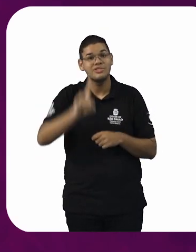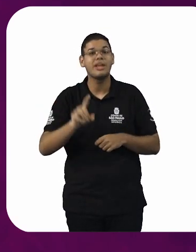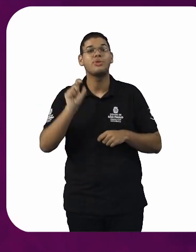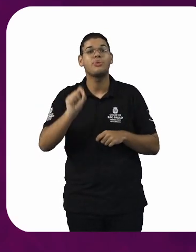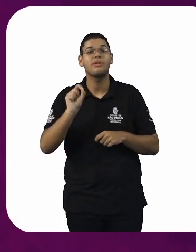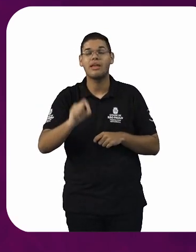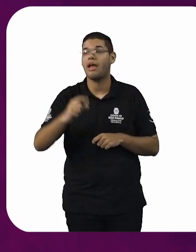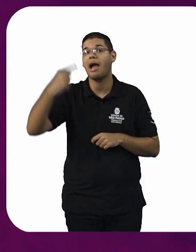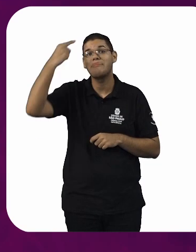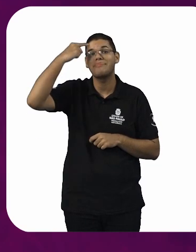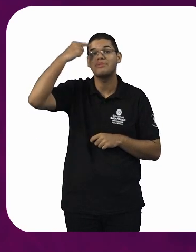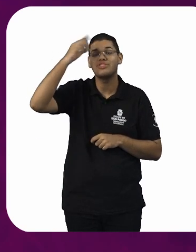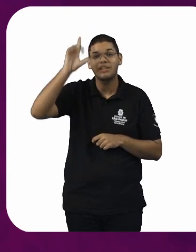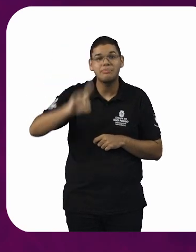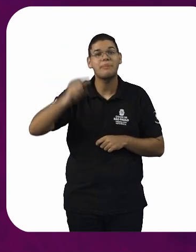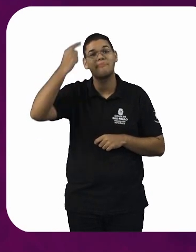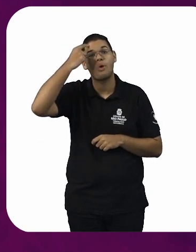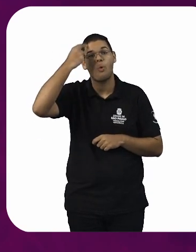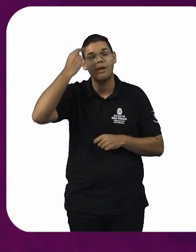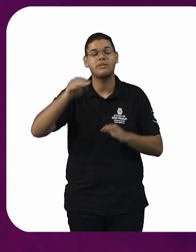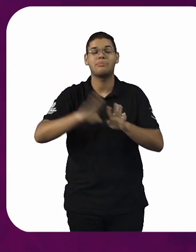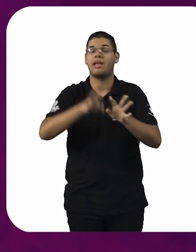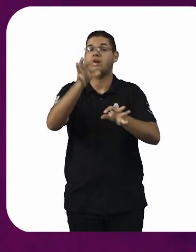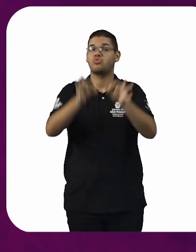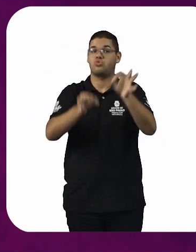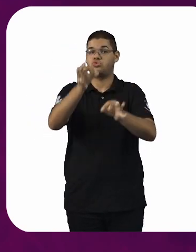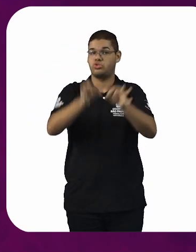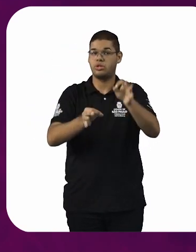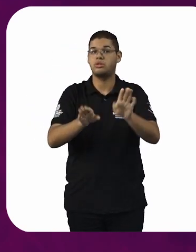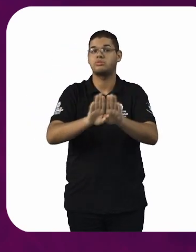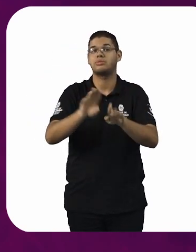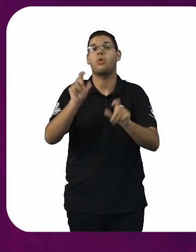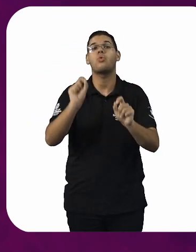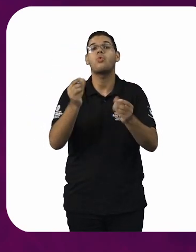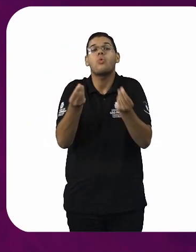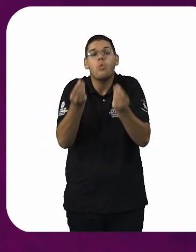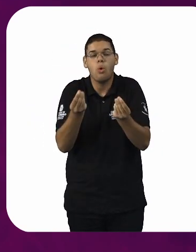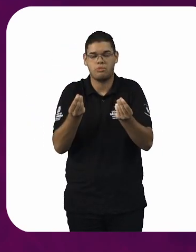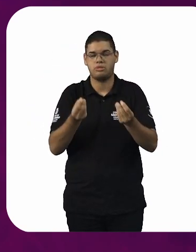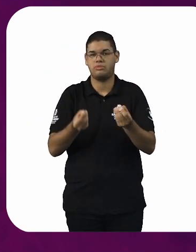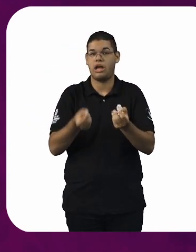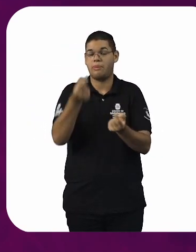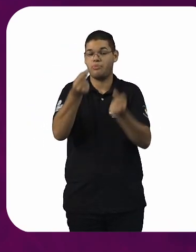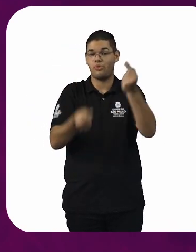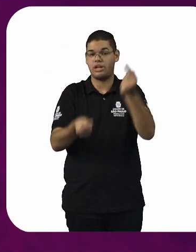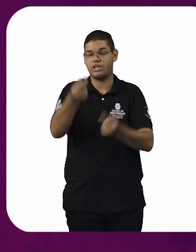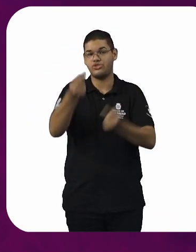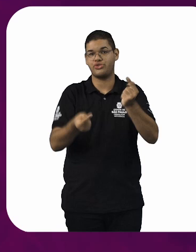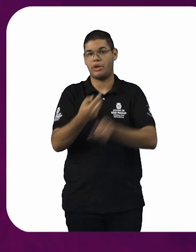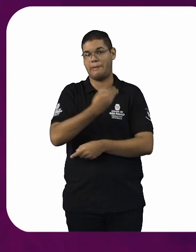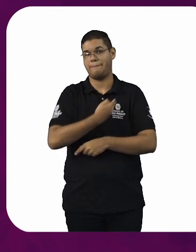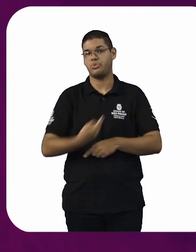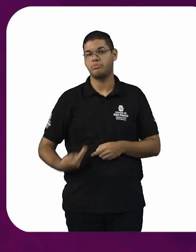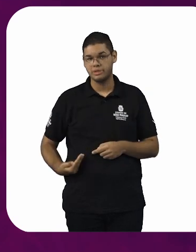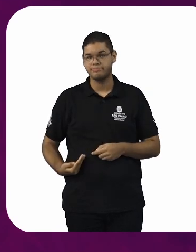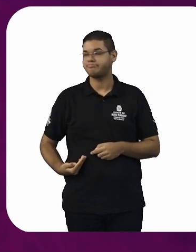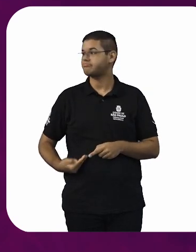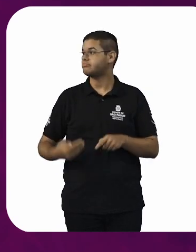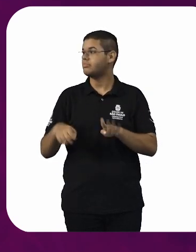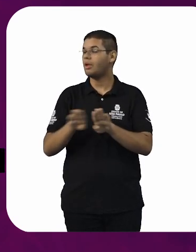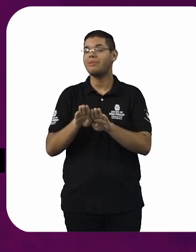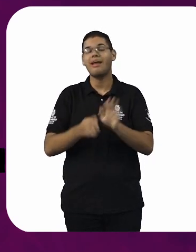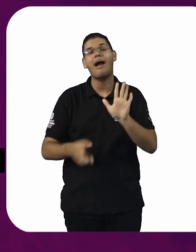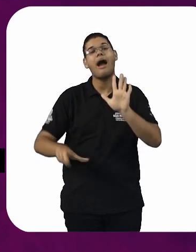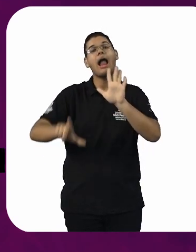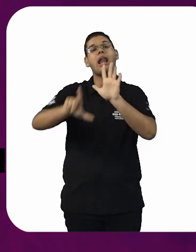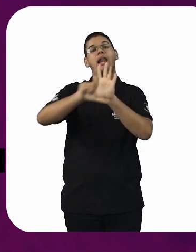justiça, à reparação, por meio de políticas públicas, né? a lei de ensino da história e cultura